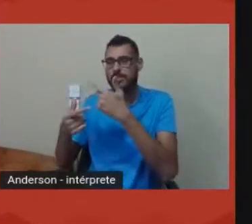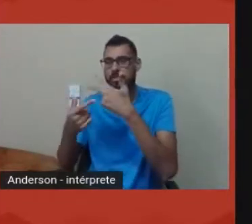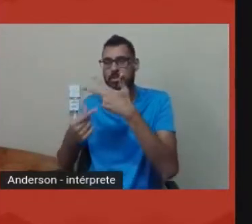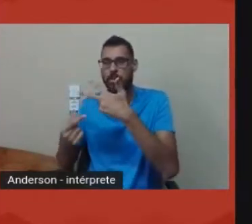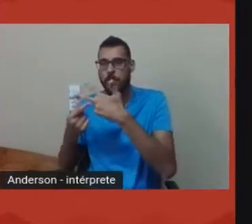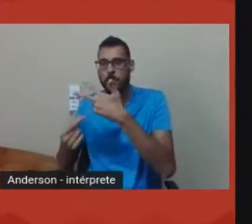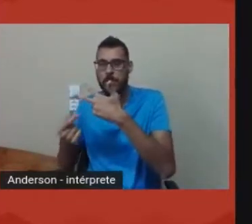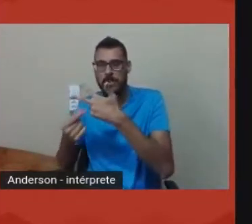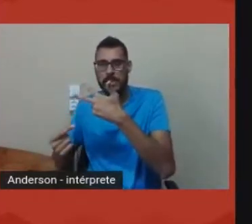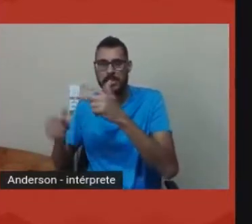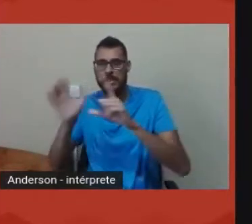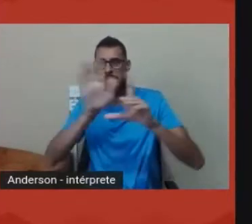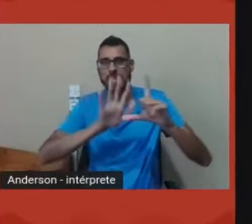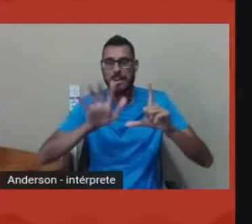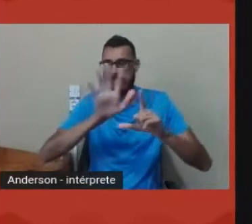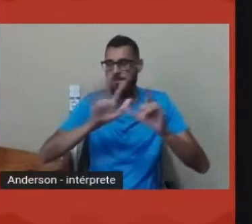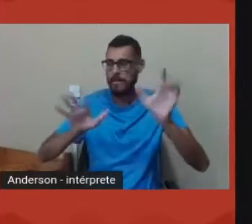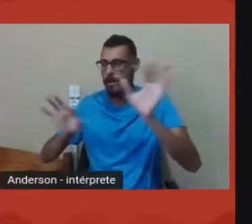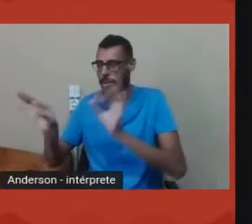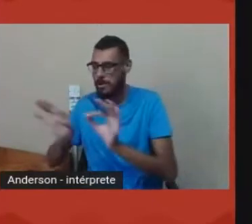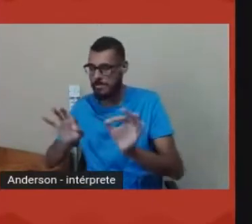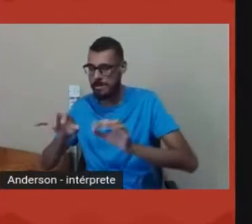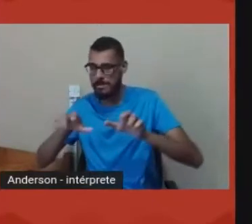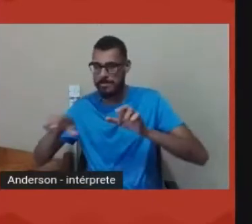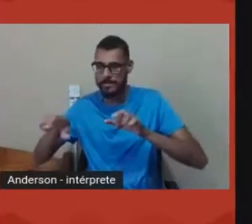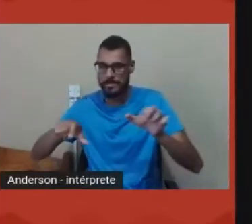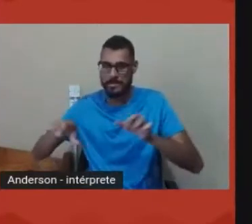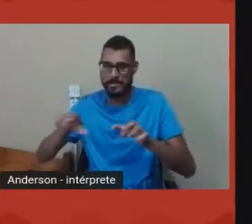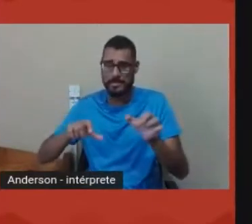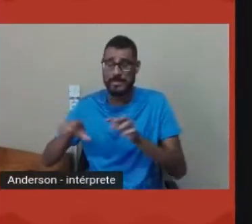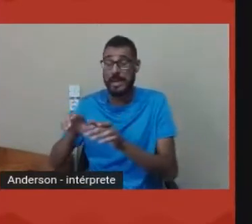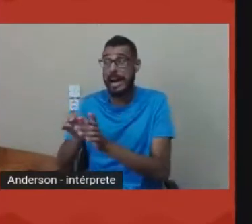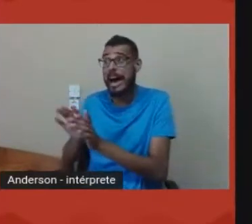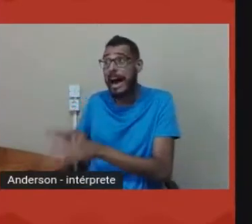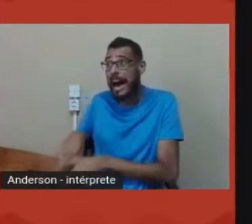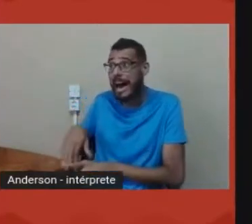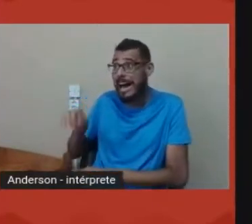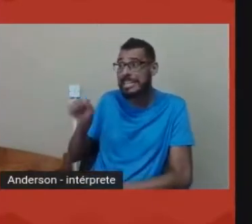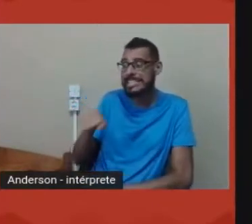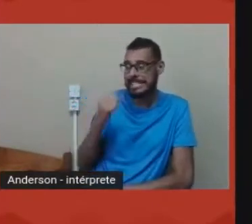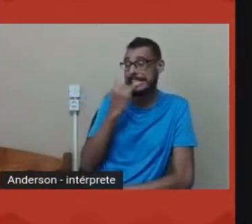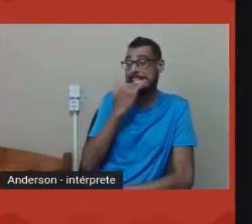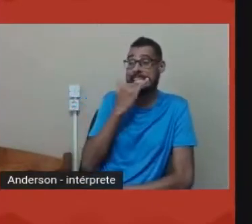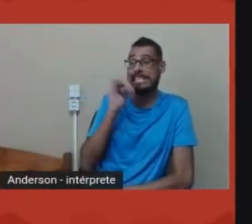do Congresso. Beleza? Desculpa.